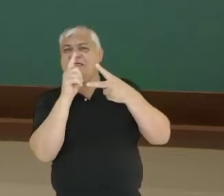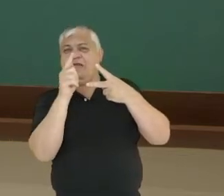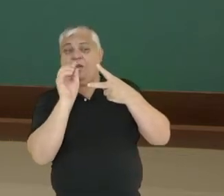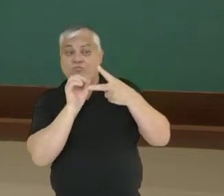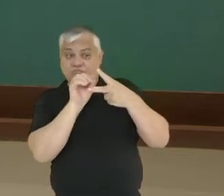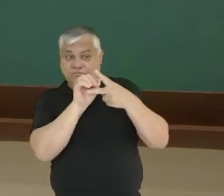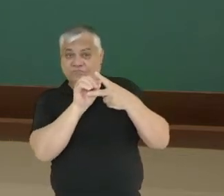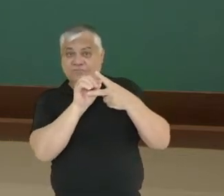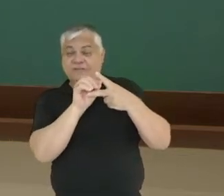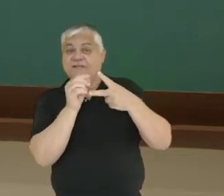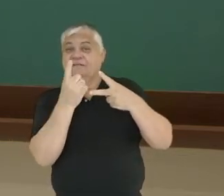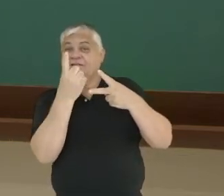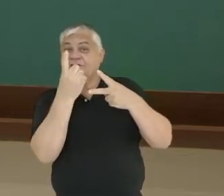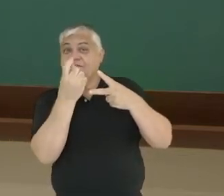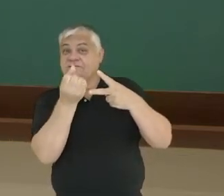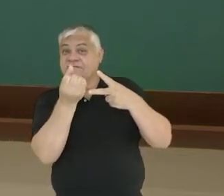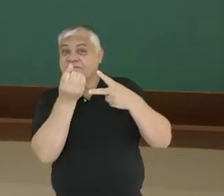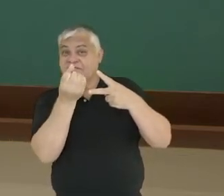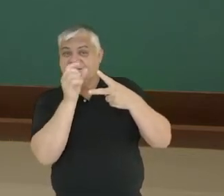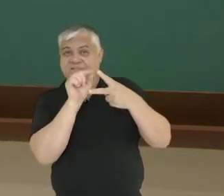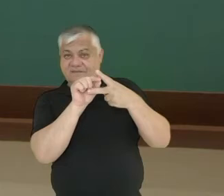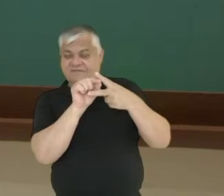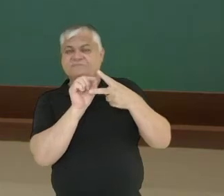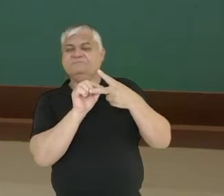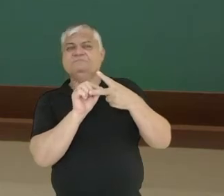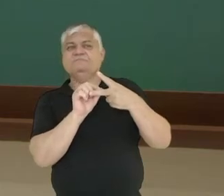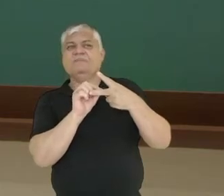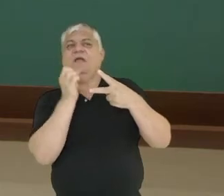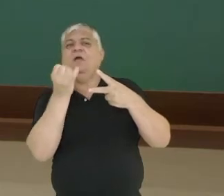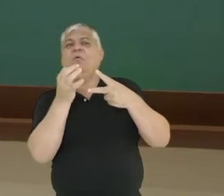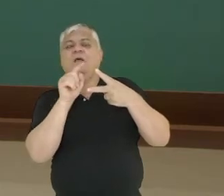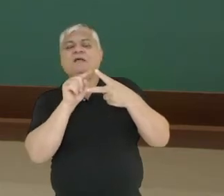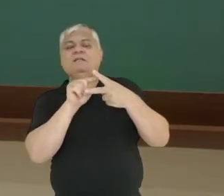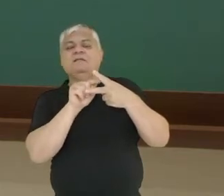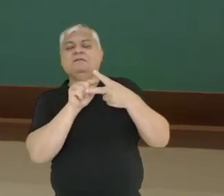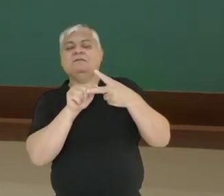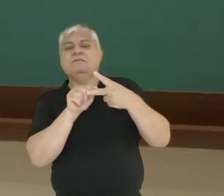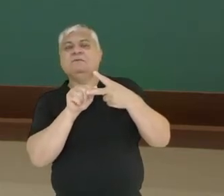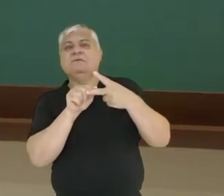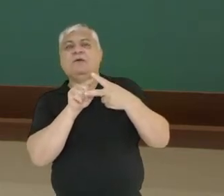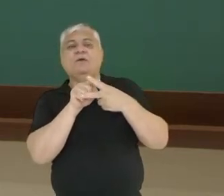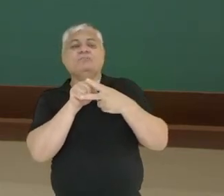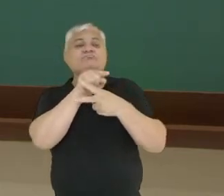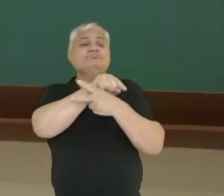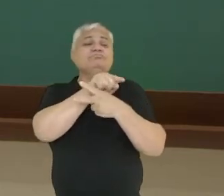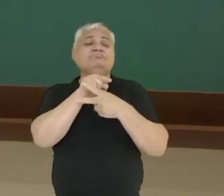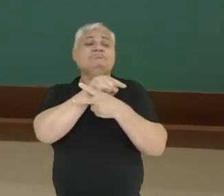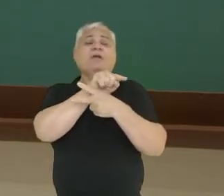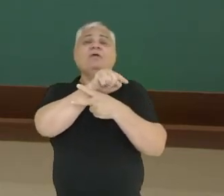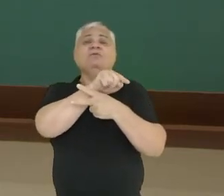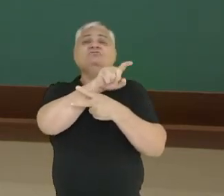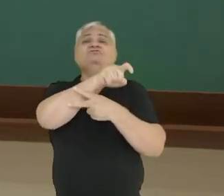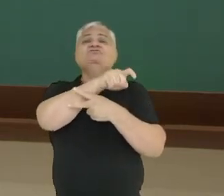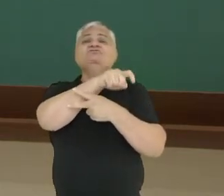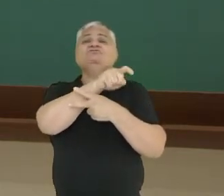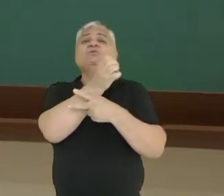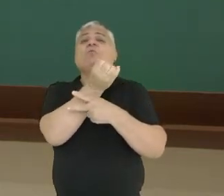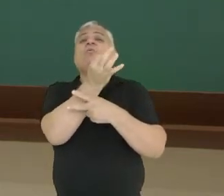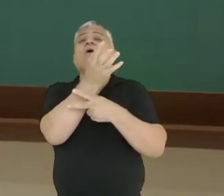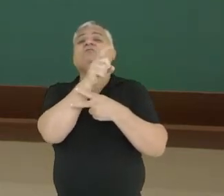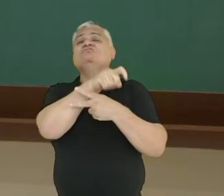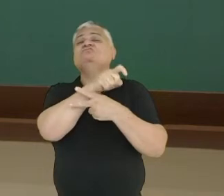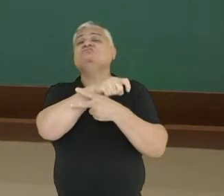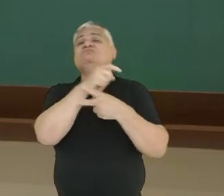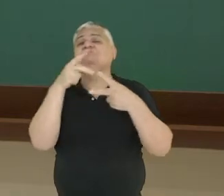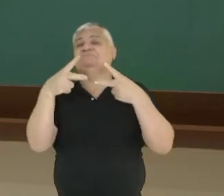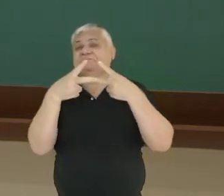interno 60 graus. Quanto deve valer o ângulo externo X?